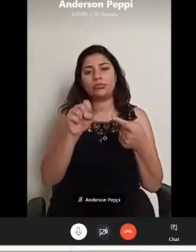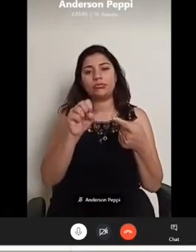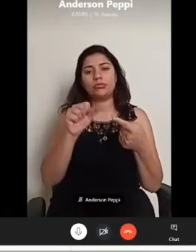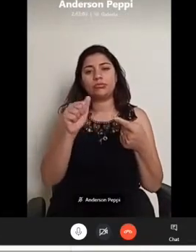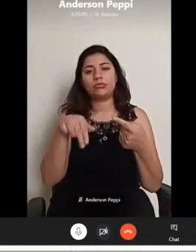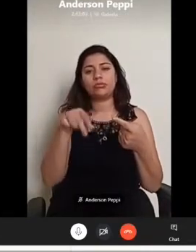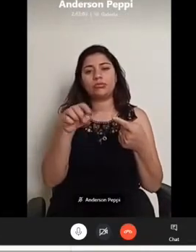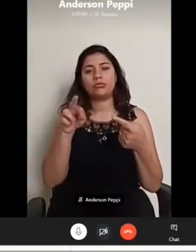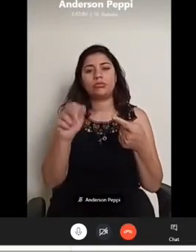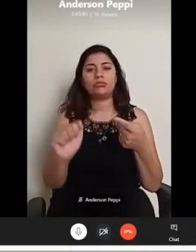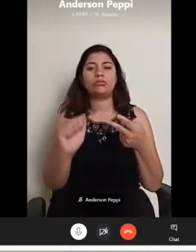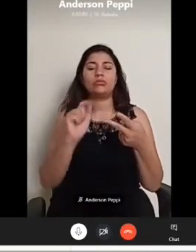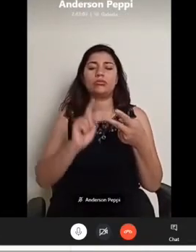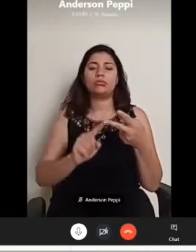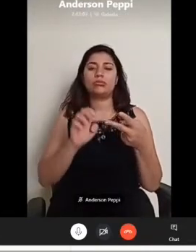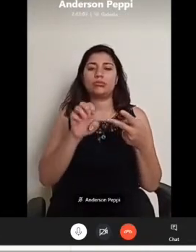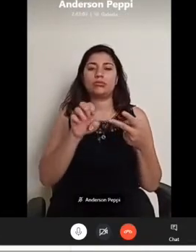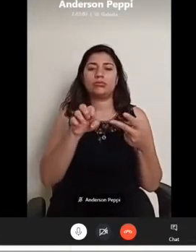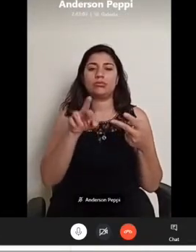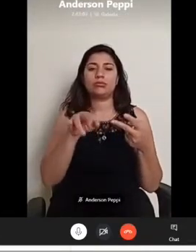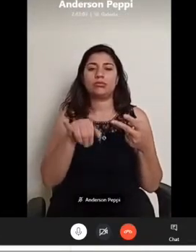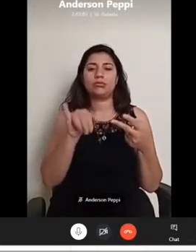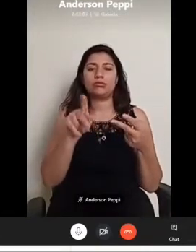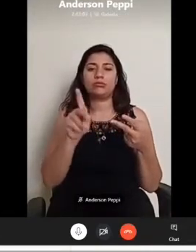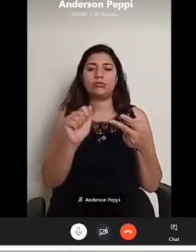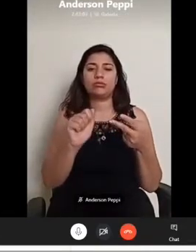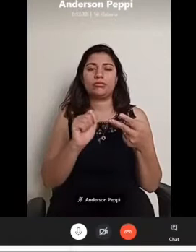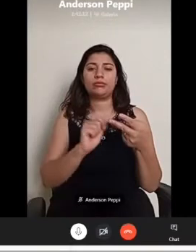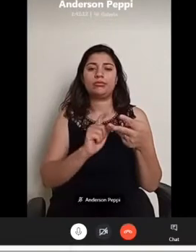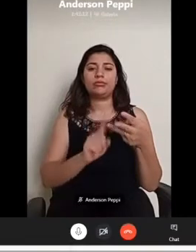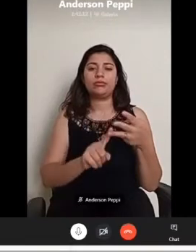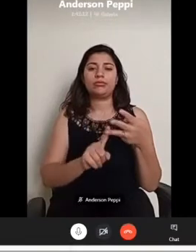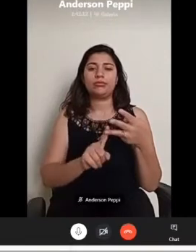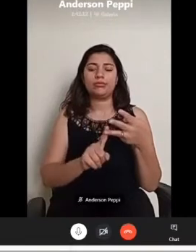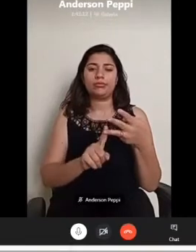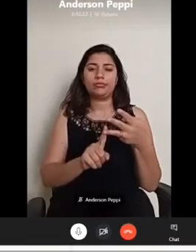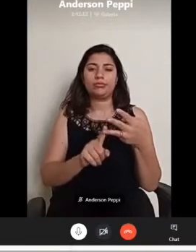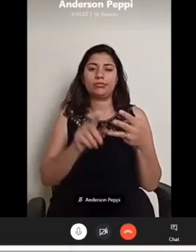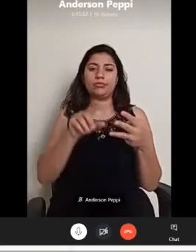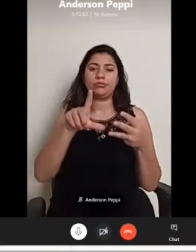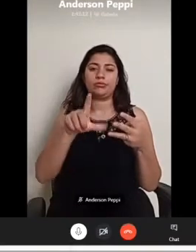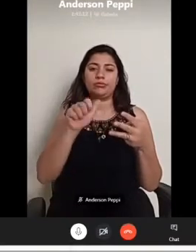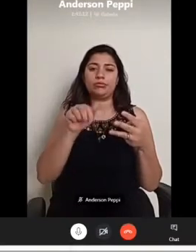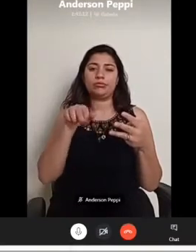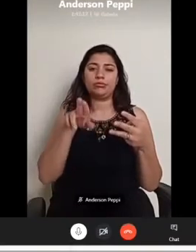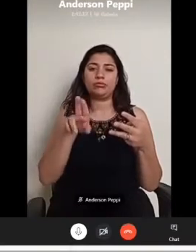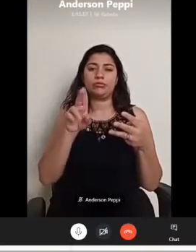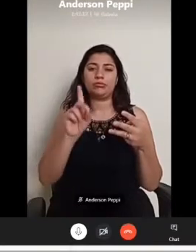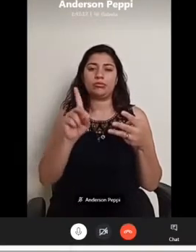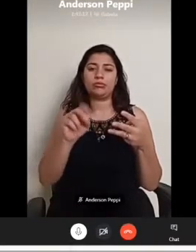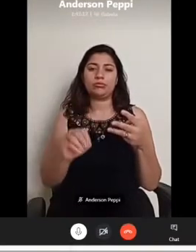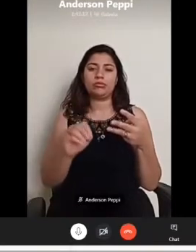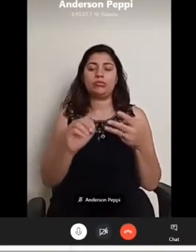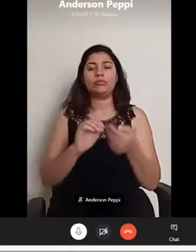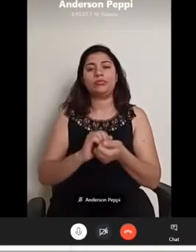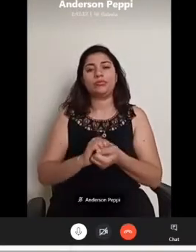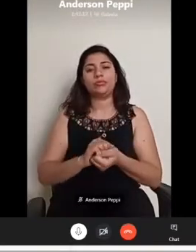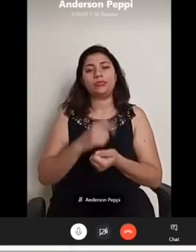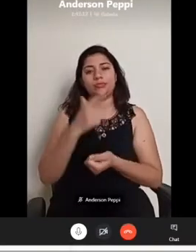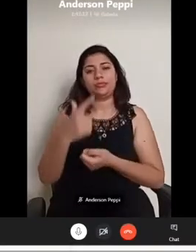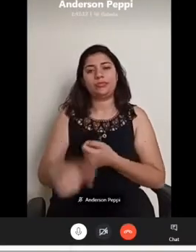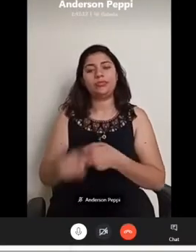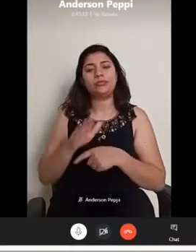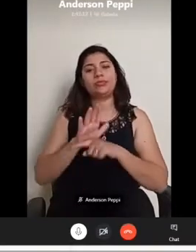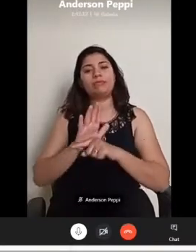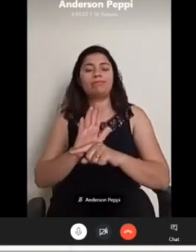Érica Cristina Lial, Laudo Gomes da Silva. Comissão de Ética,